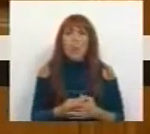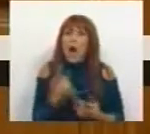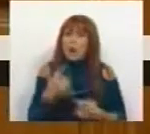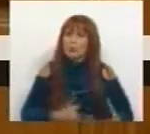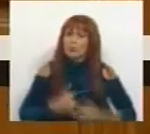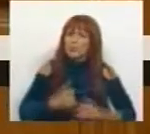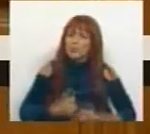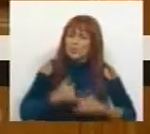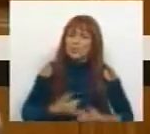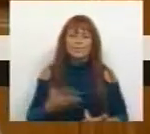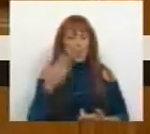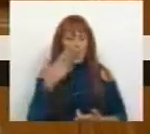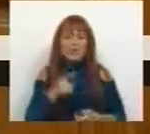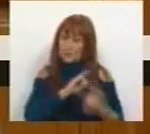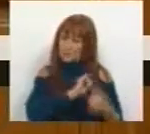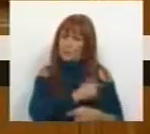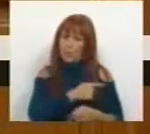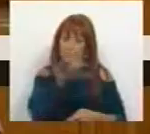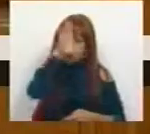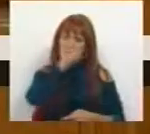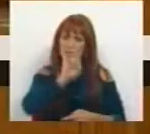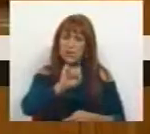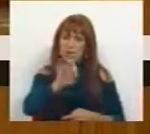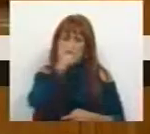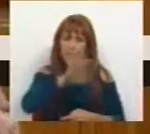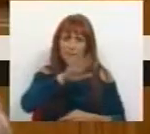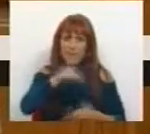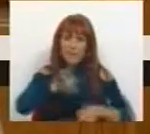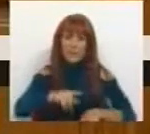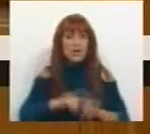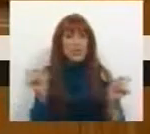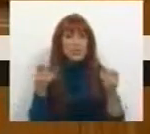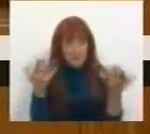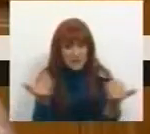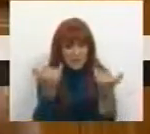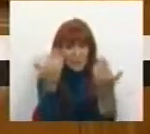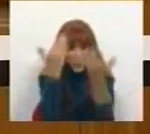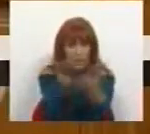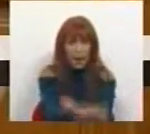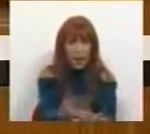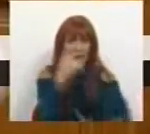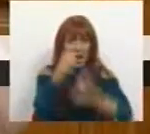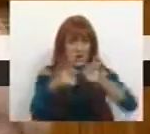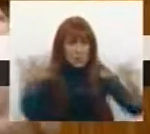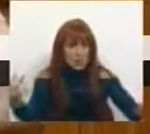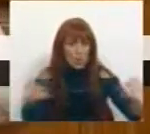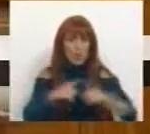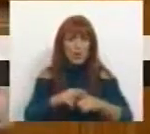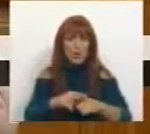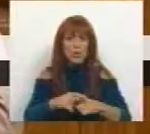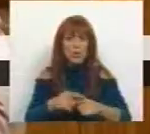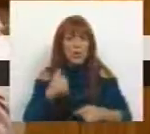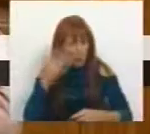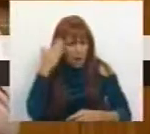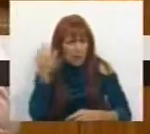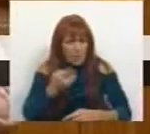algum alarme. Eu acho que compete também ao Ministério do Ambiente promover essa informação aos cidadãos, acho que é mesmo uma